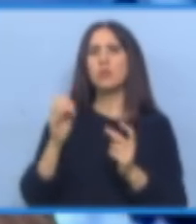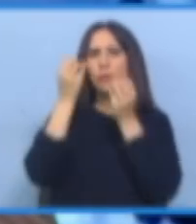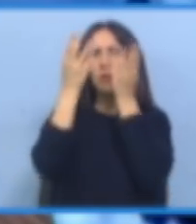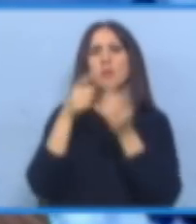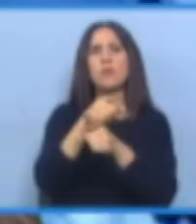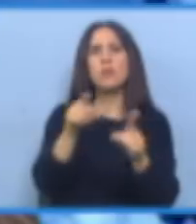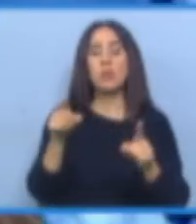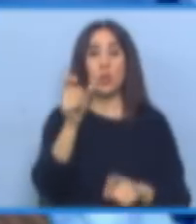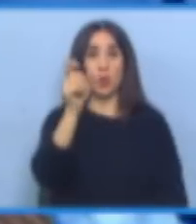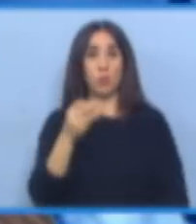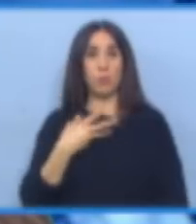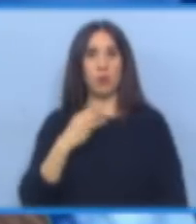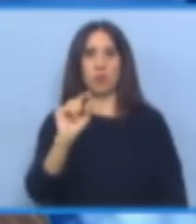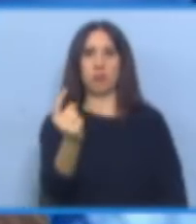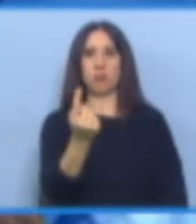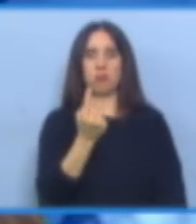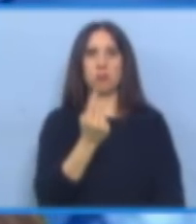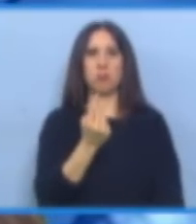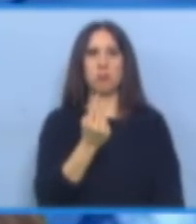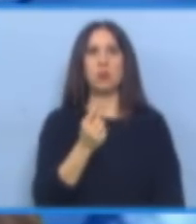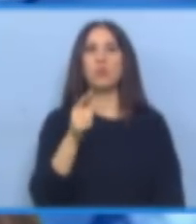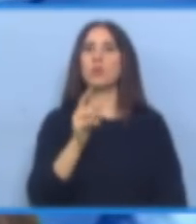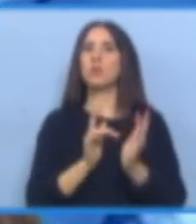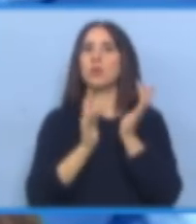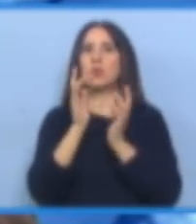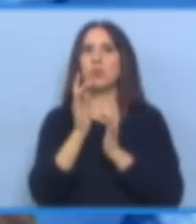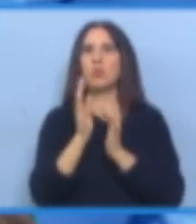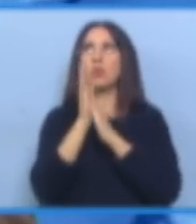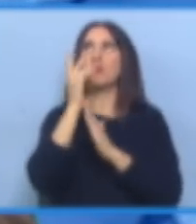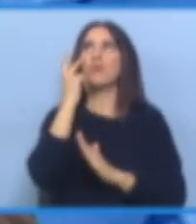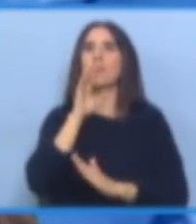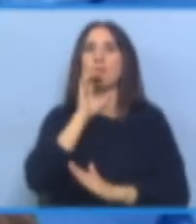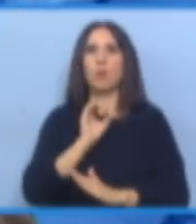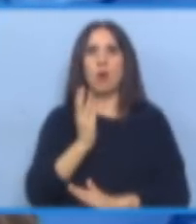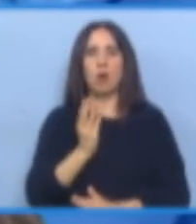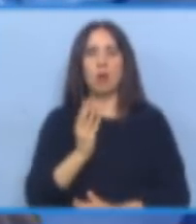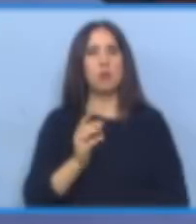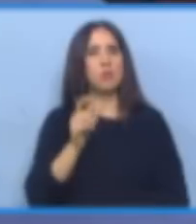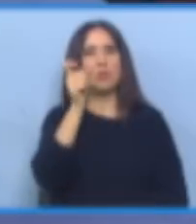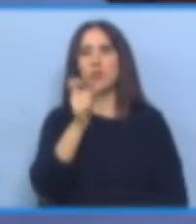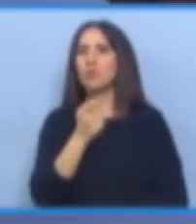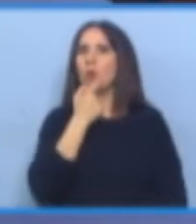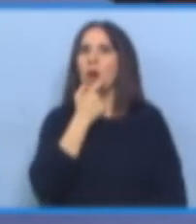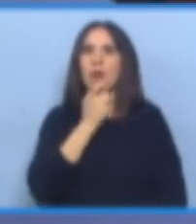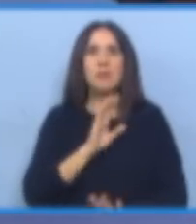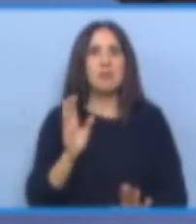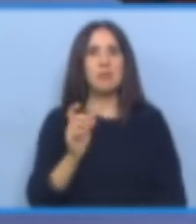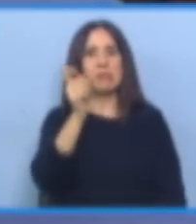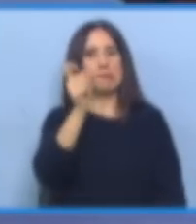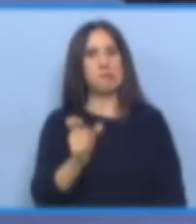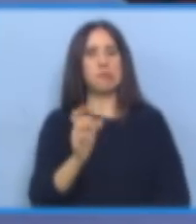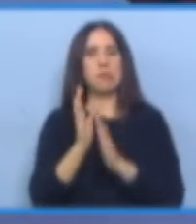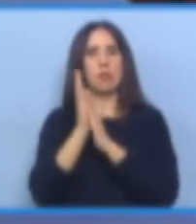E o Pedro chega-se à frente e diz: tu és o Cristo, o Filho de Deus vivo. És só tu. Tu é que és o ungido de